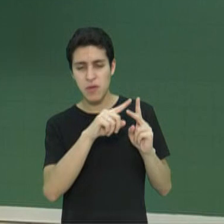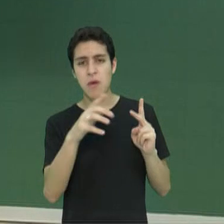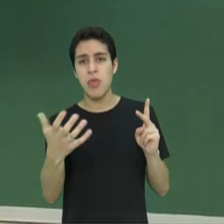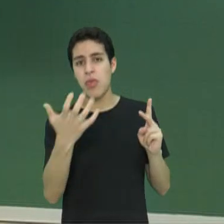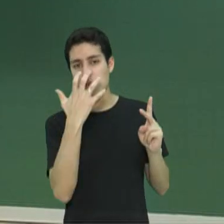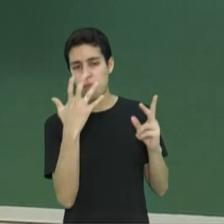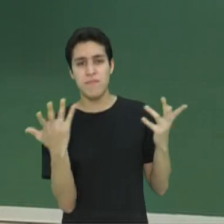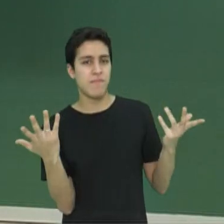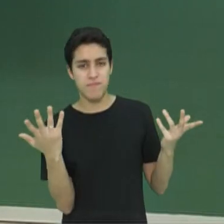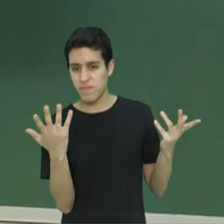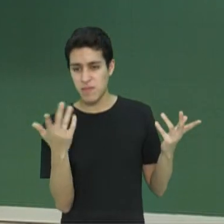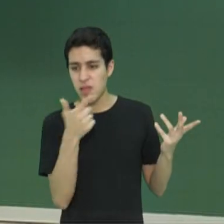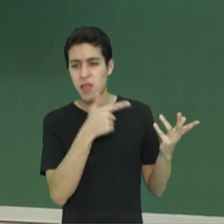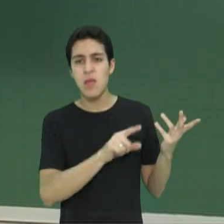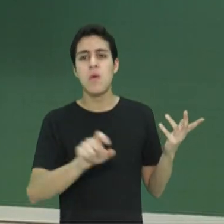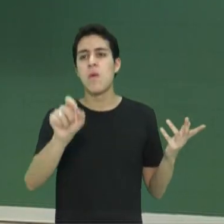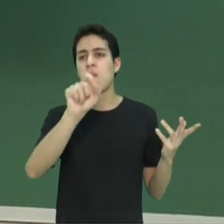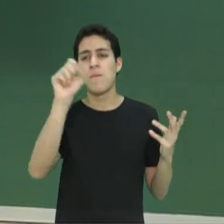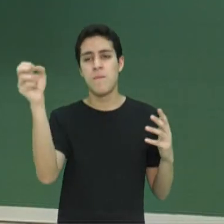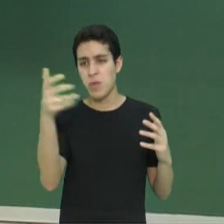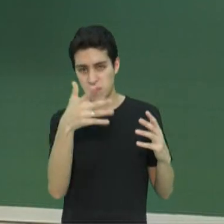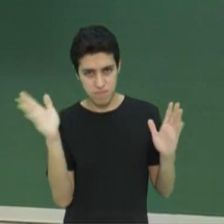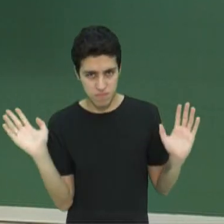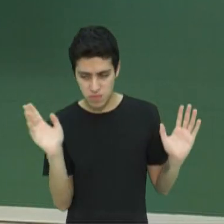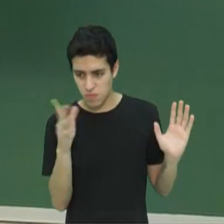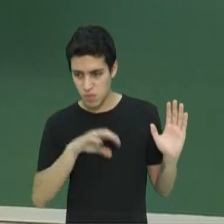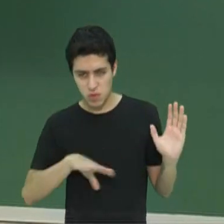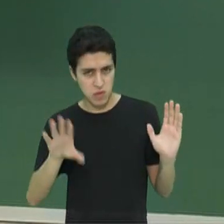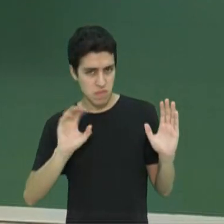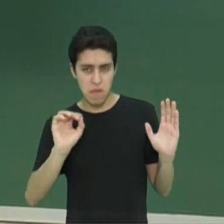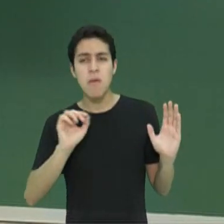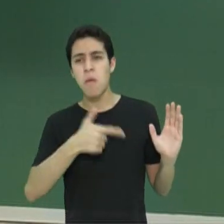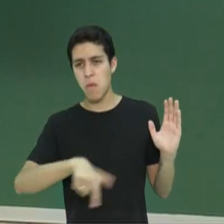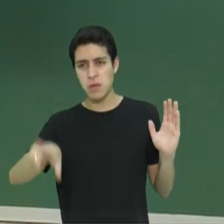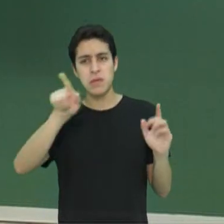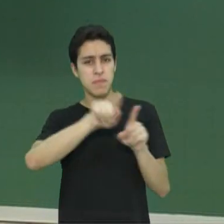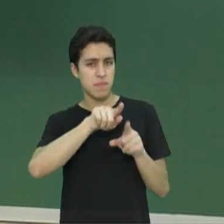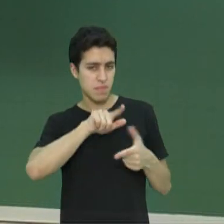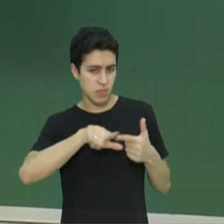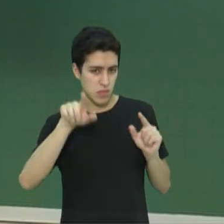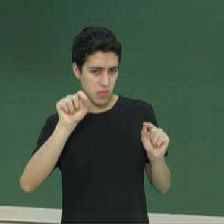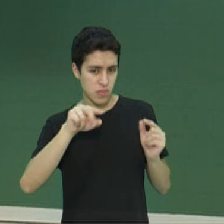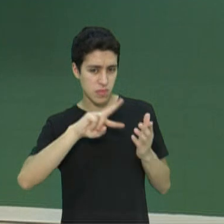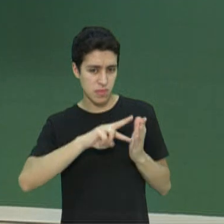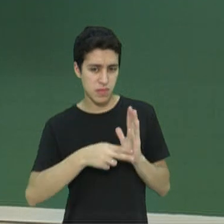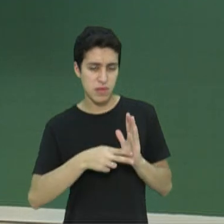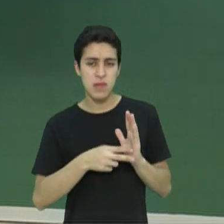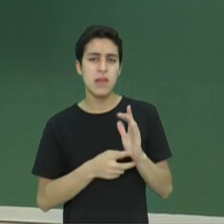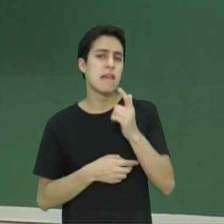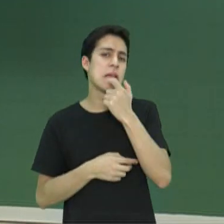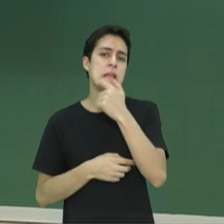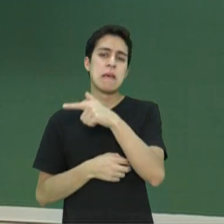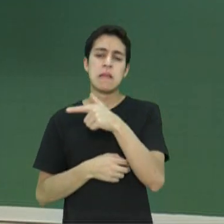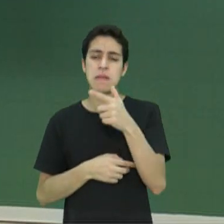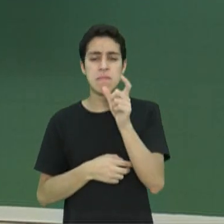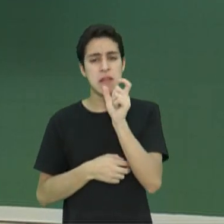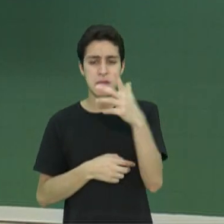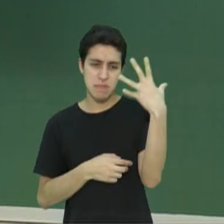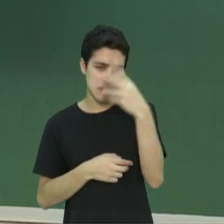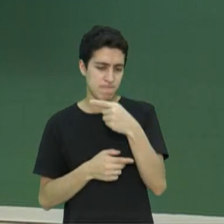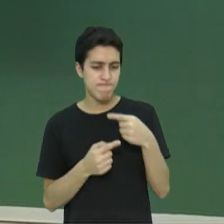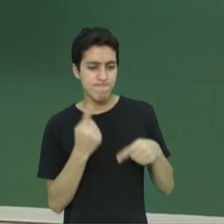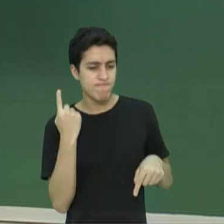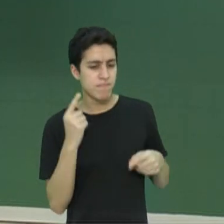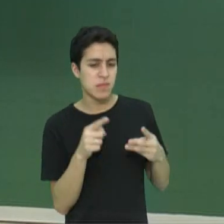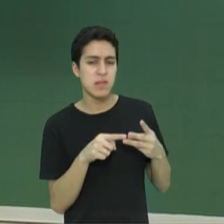beleza das línguas modernas em geral, não apenas do português, certo? A palavra beautiful em inglês também não vai traduzir isso.